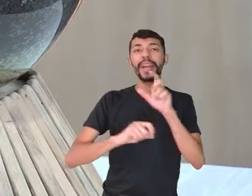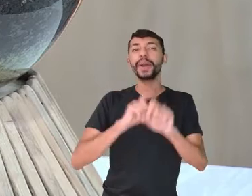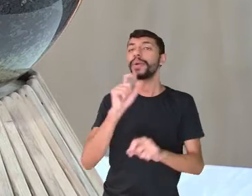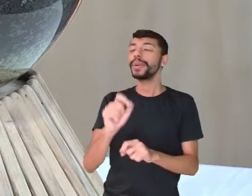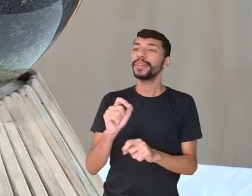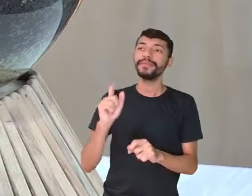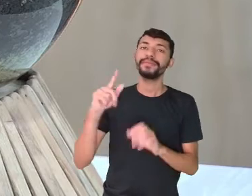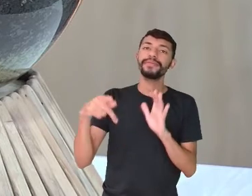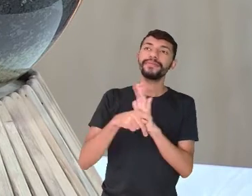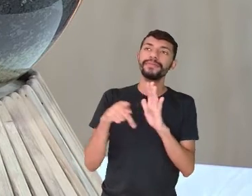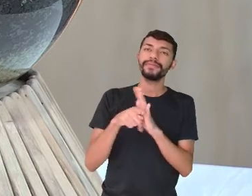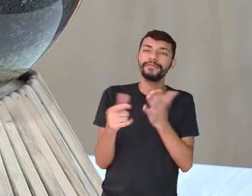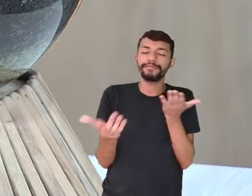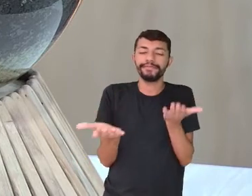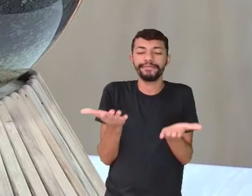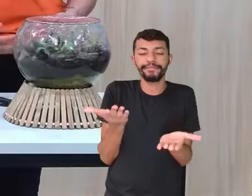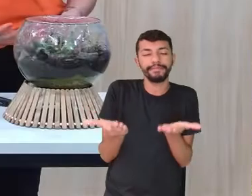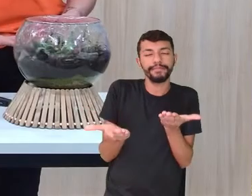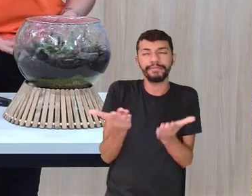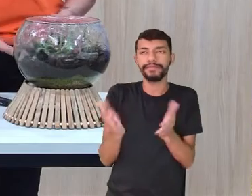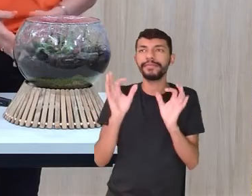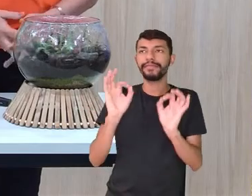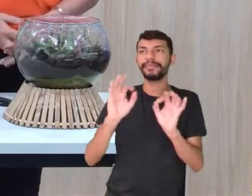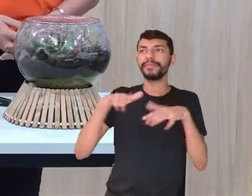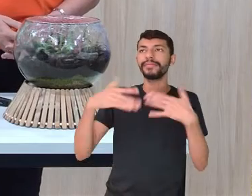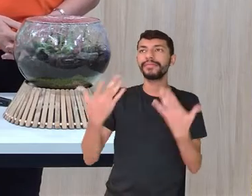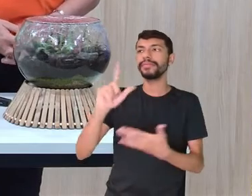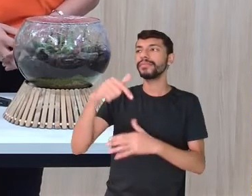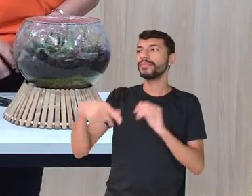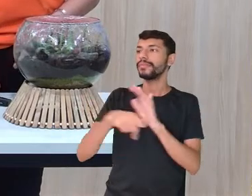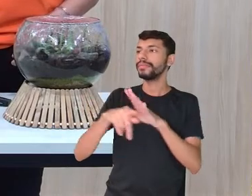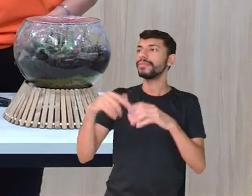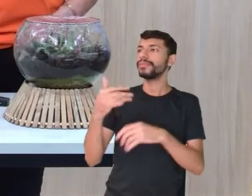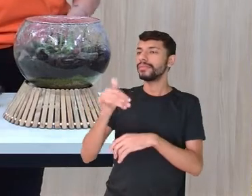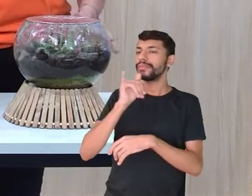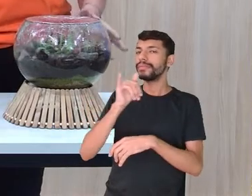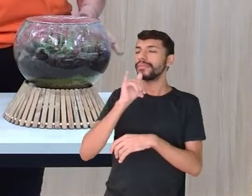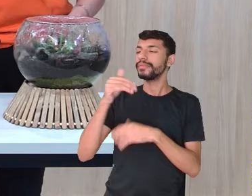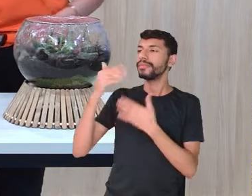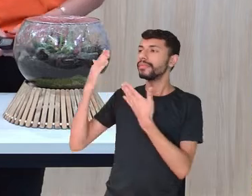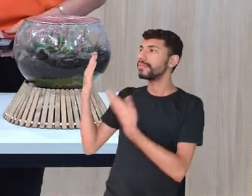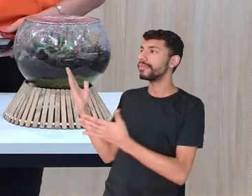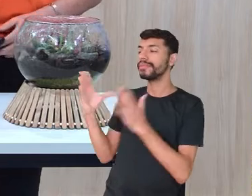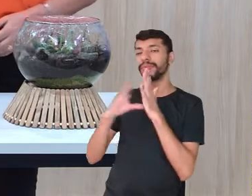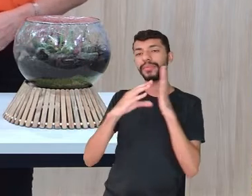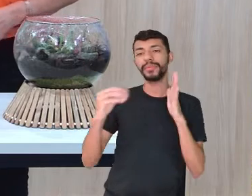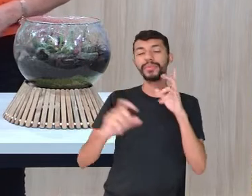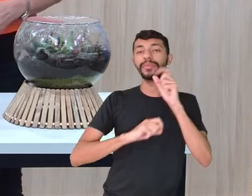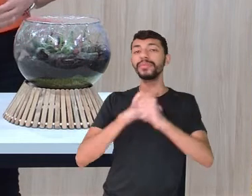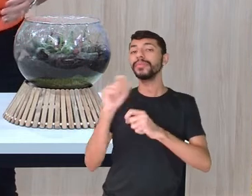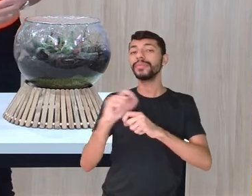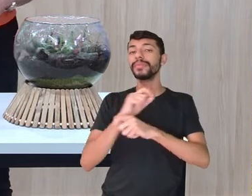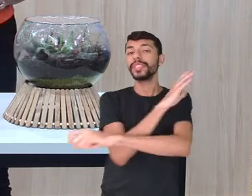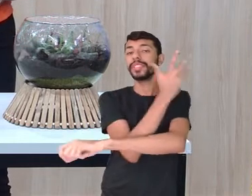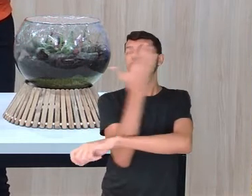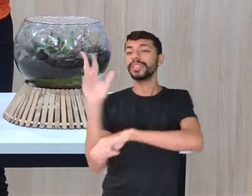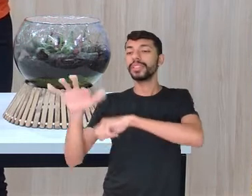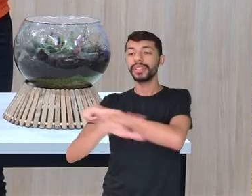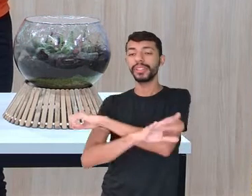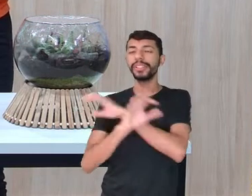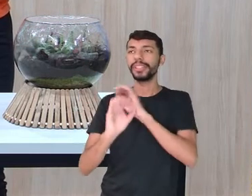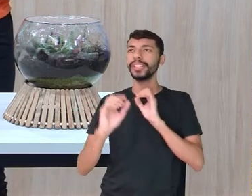esteja em equilíbrio. Então, é um exemplo de um ecossistema, um mini ecossistema, não é? Os